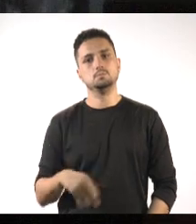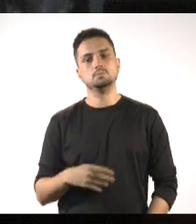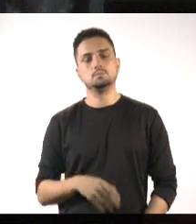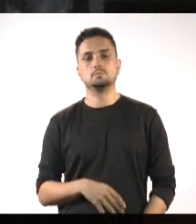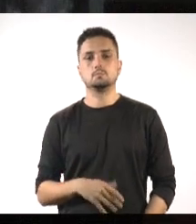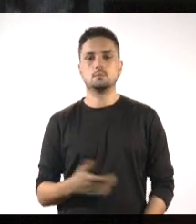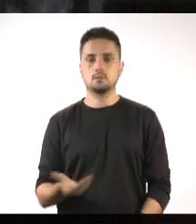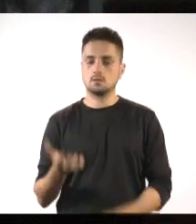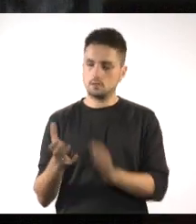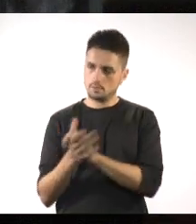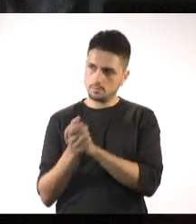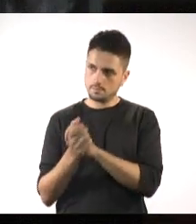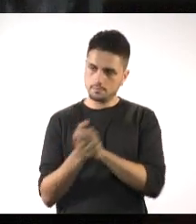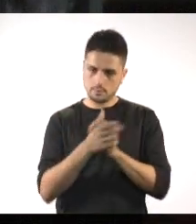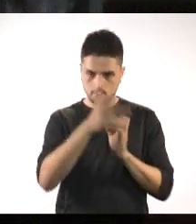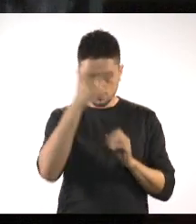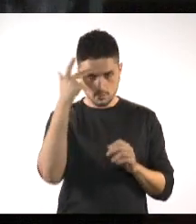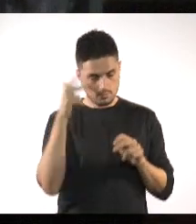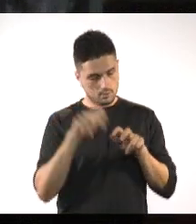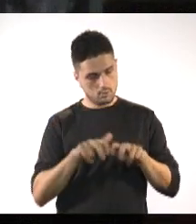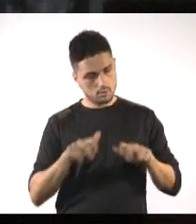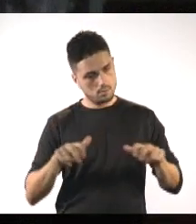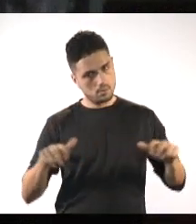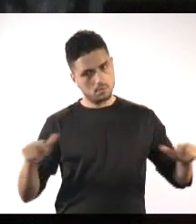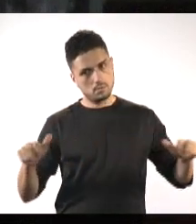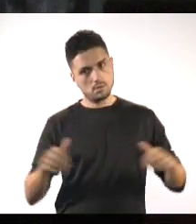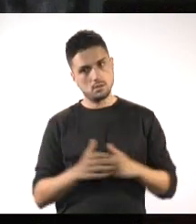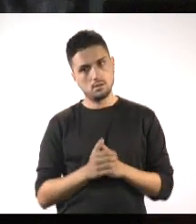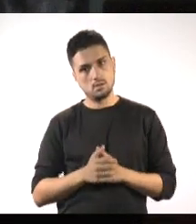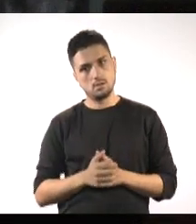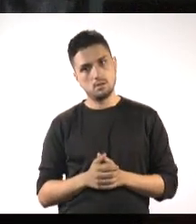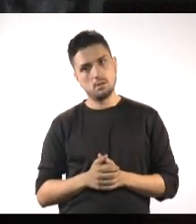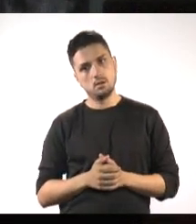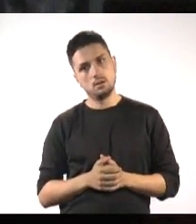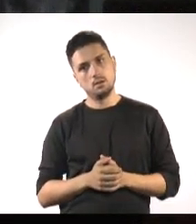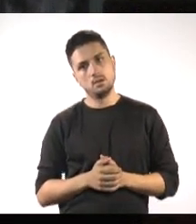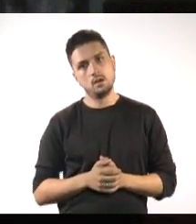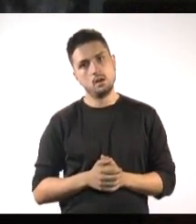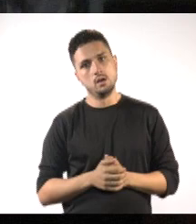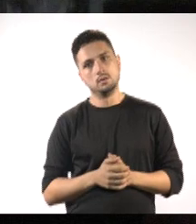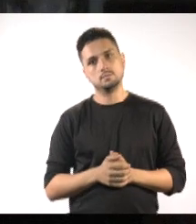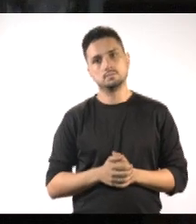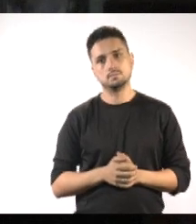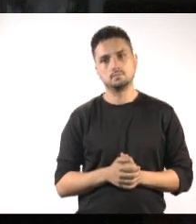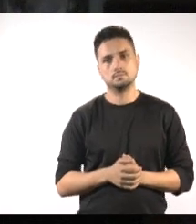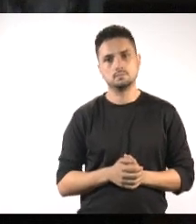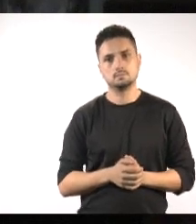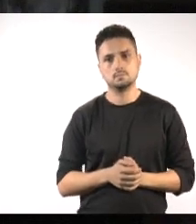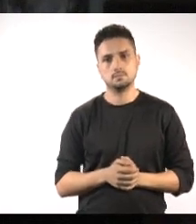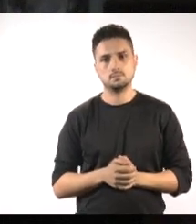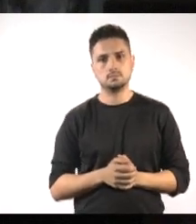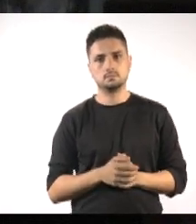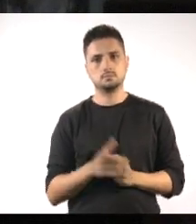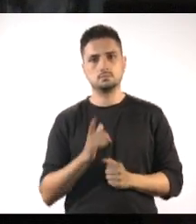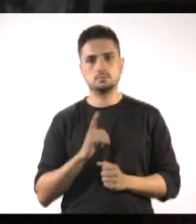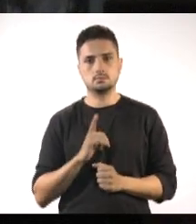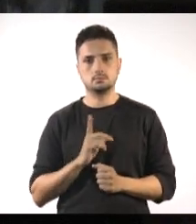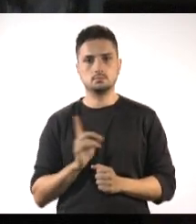os componentes da mesa, aqui do meu lado, o Monsenhor Manangão, que é o nosso vigário episcopal para a caridade social, que tem toda